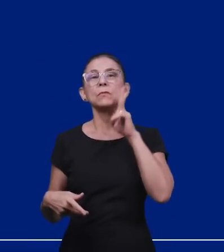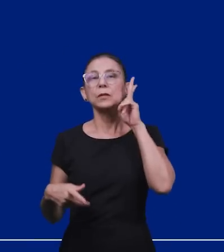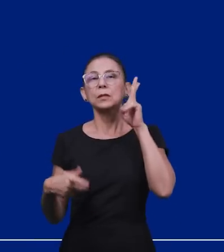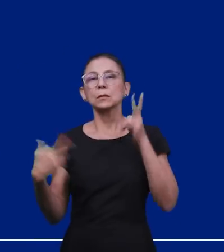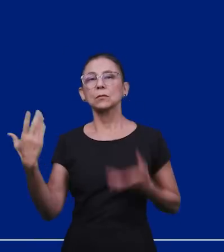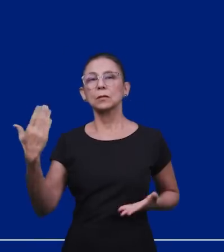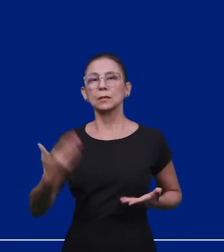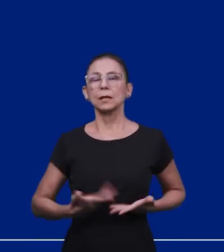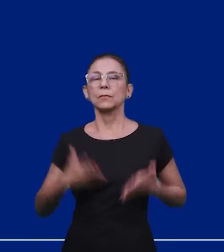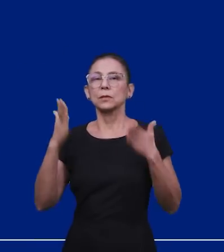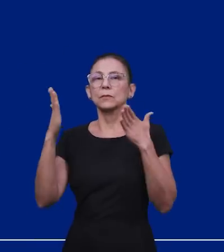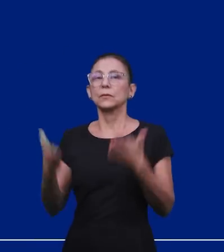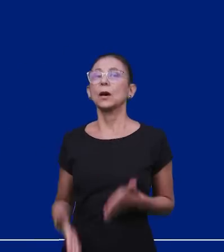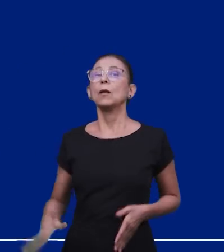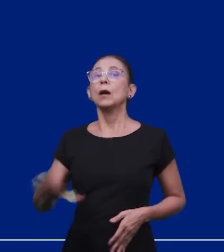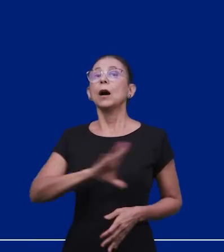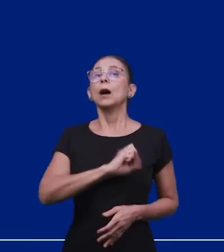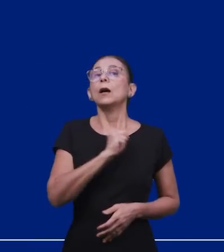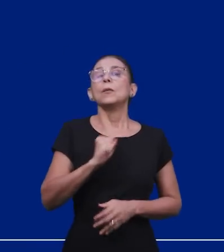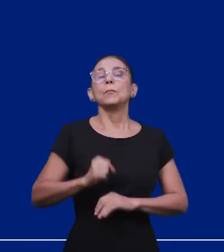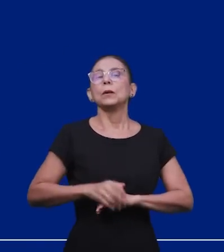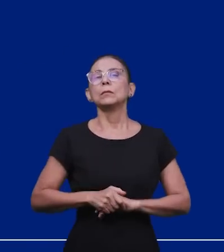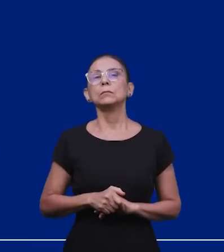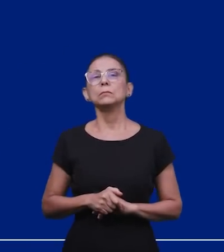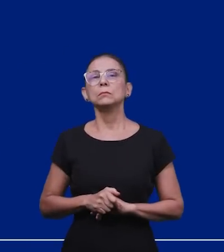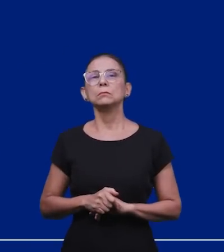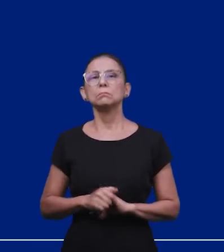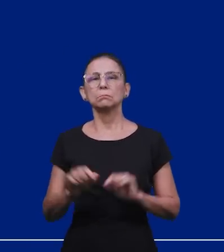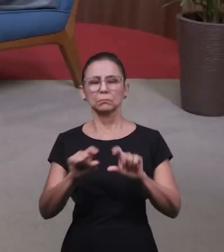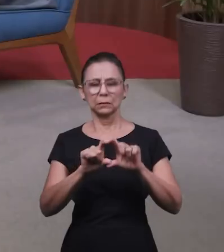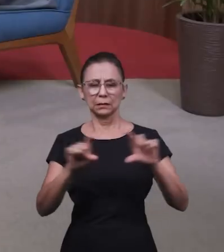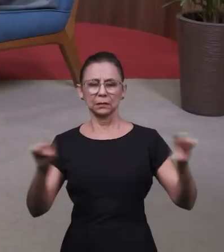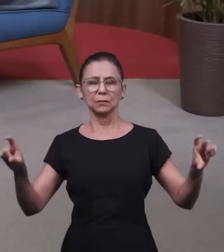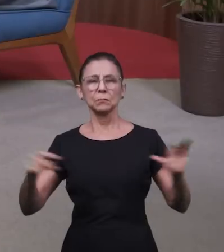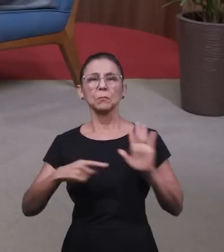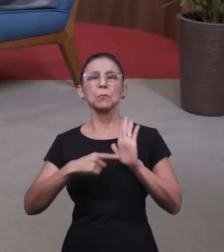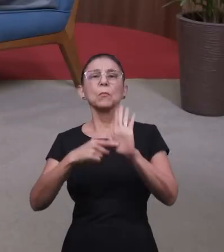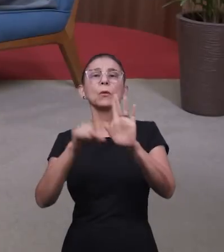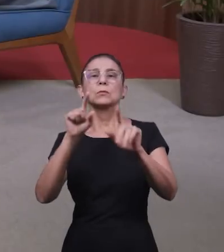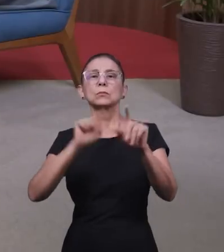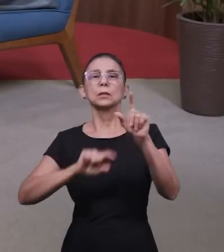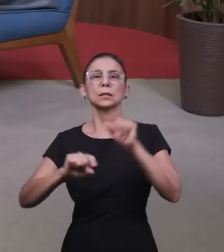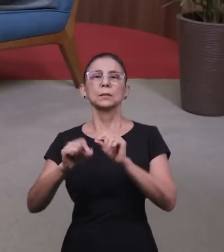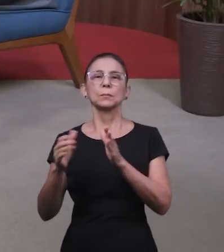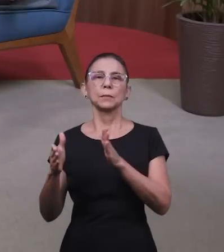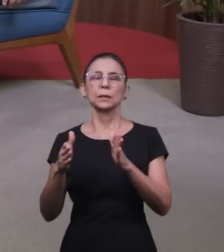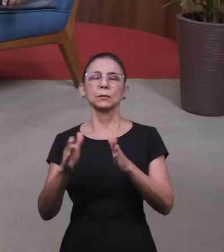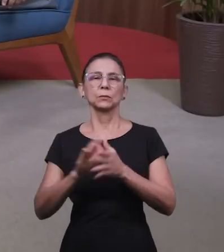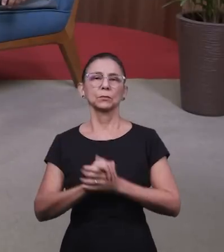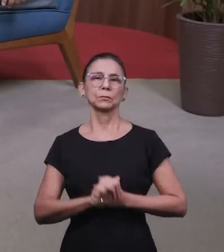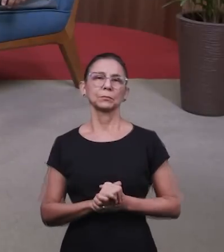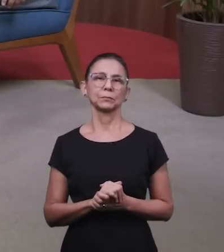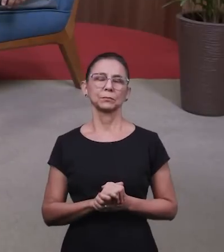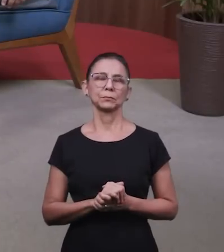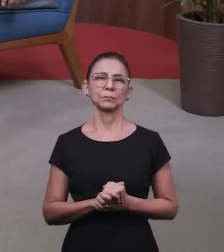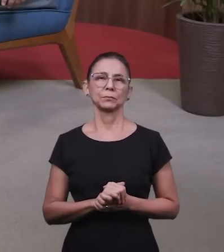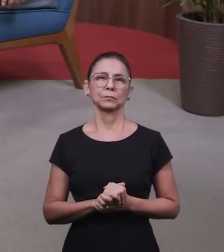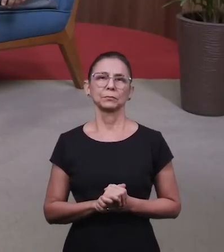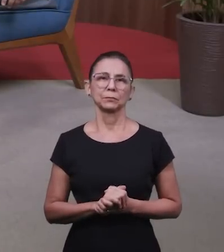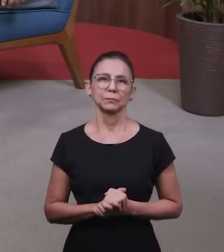amam. Nós estamos falando de que situação e de que experiência da igreja nesse